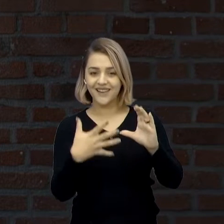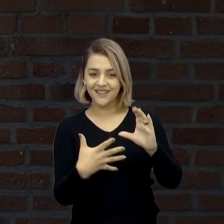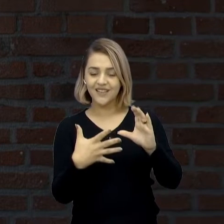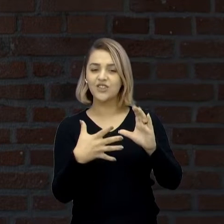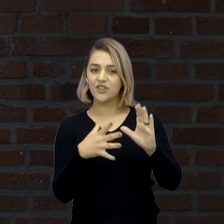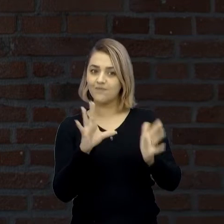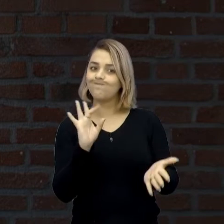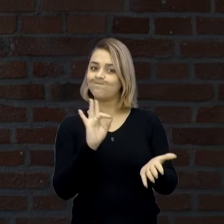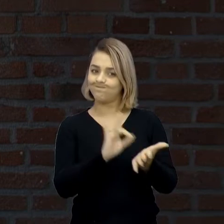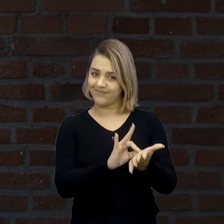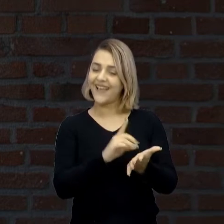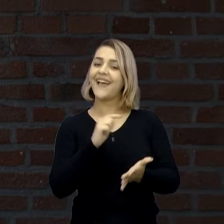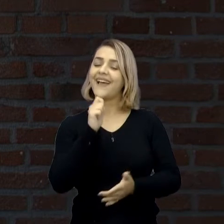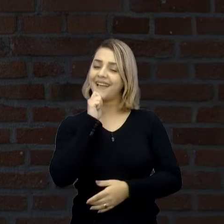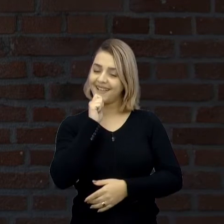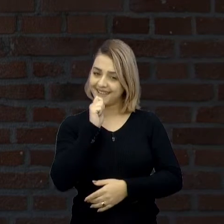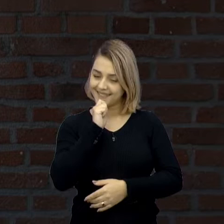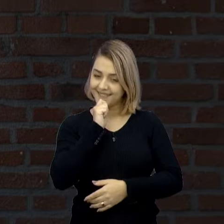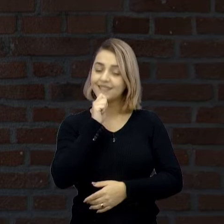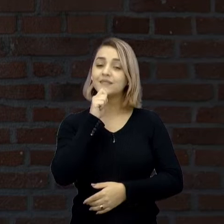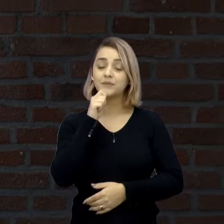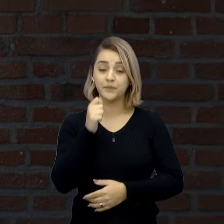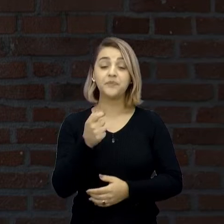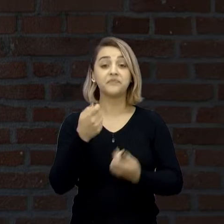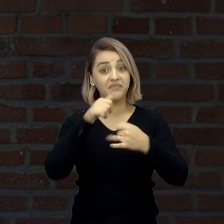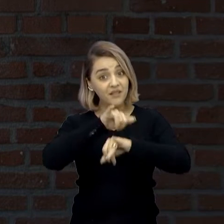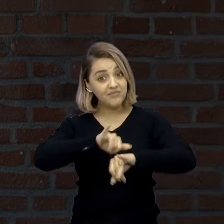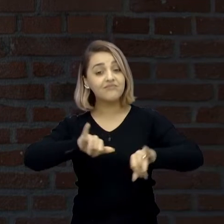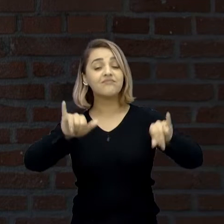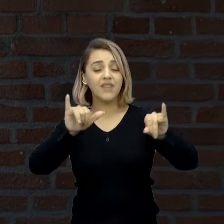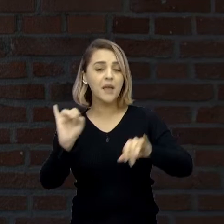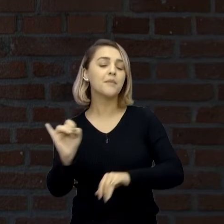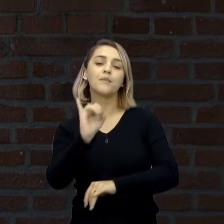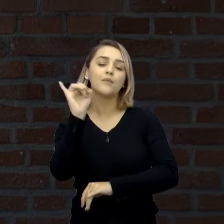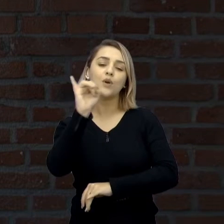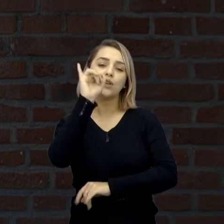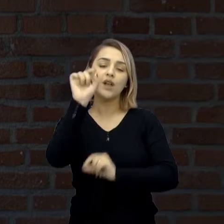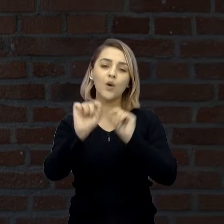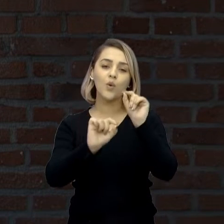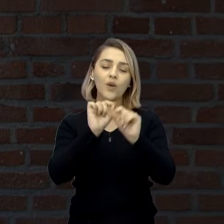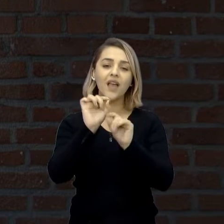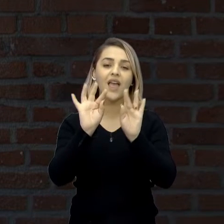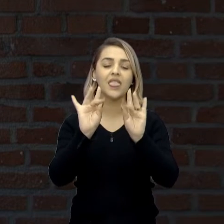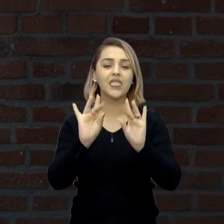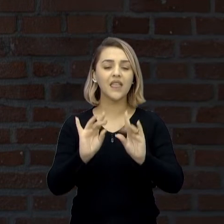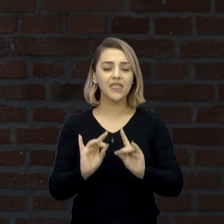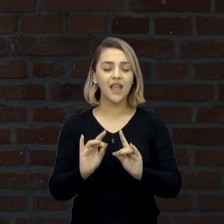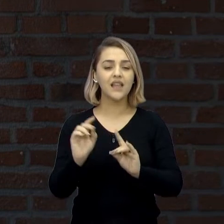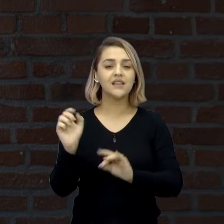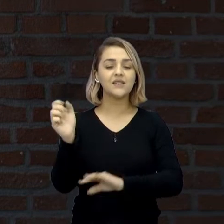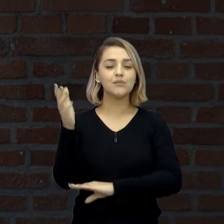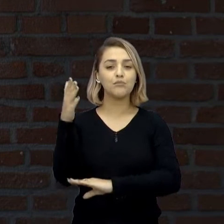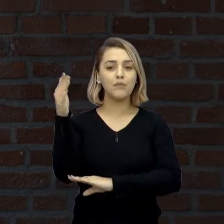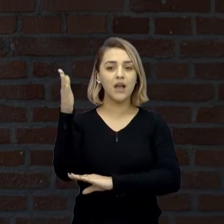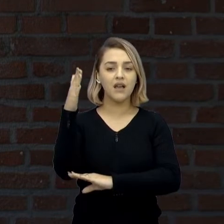originais. Vale ressaltar alguns detalhes bem interessantes, como símbolos da bandeira do Brasil imperial, que podem